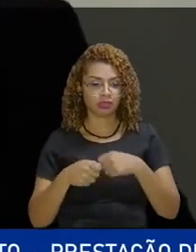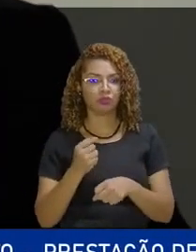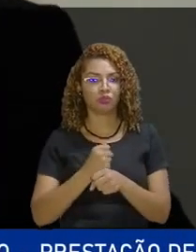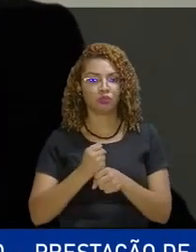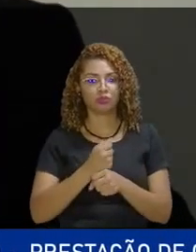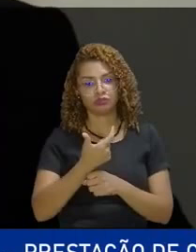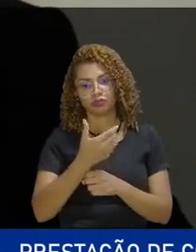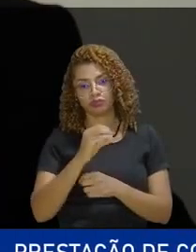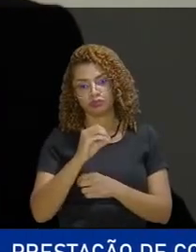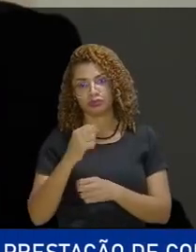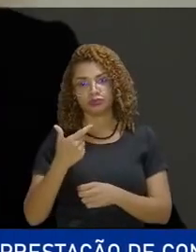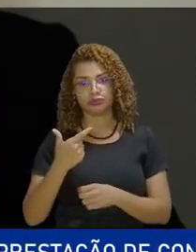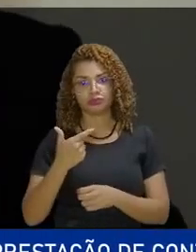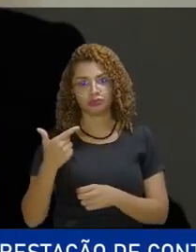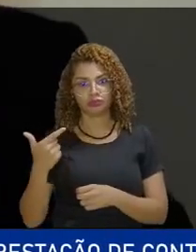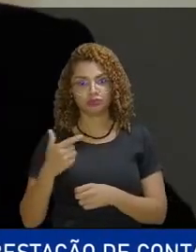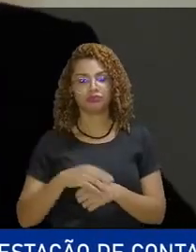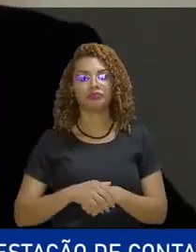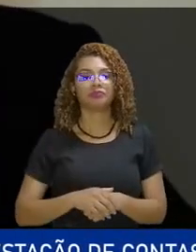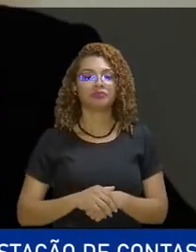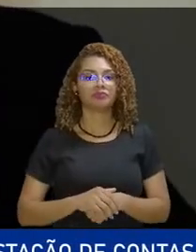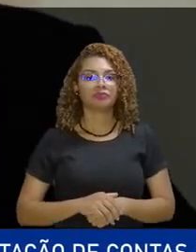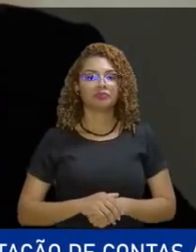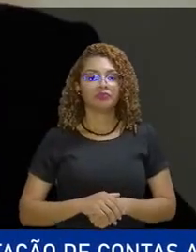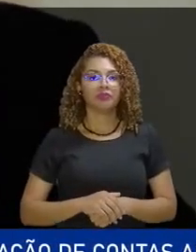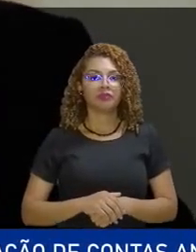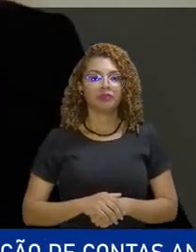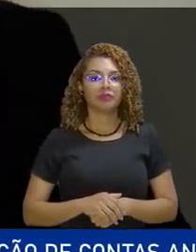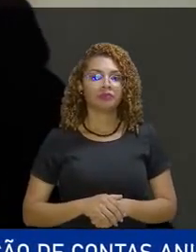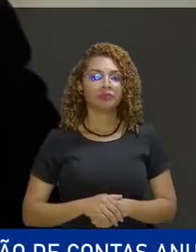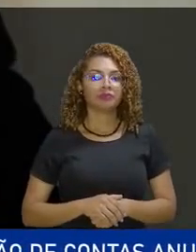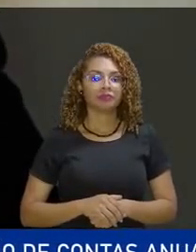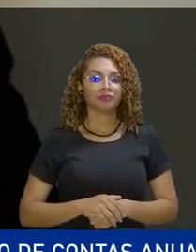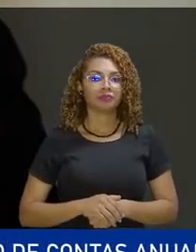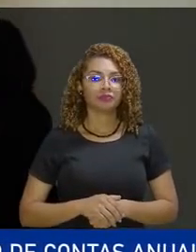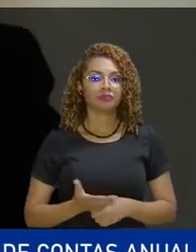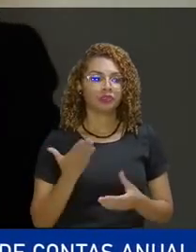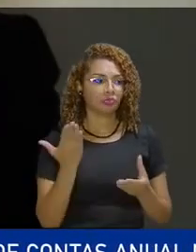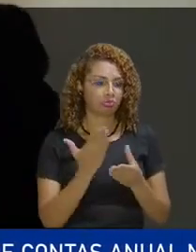Tudo Foco no desembargador João Lages, presidente do TRE Amapá. Não há mais outros